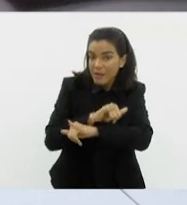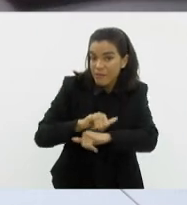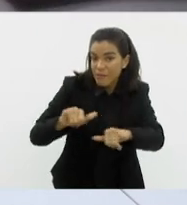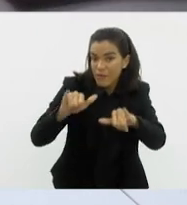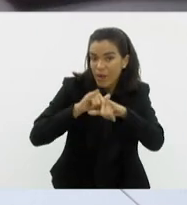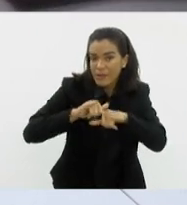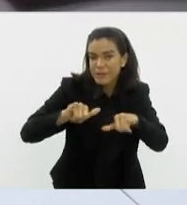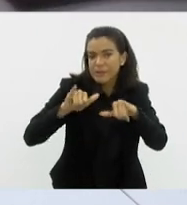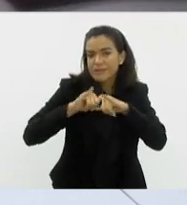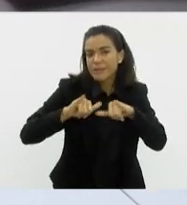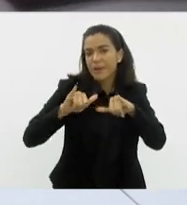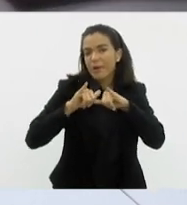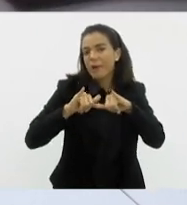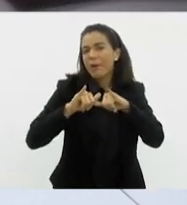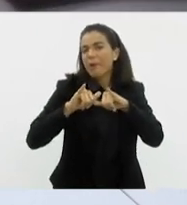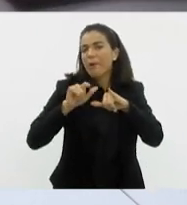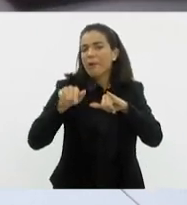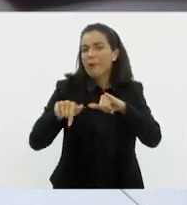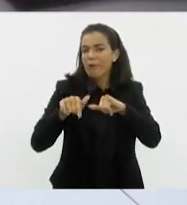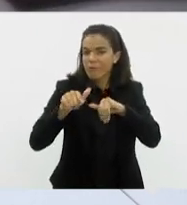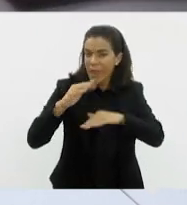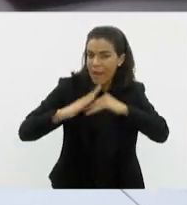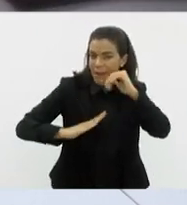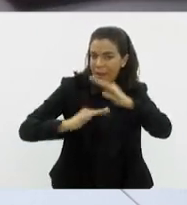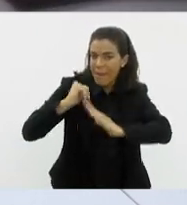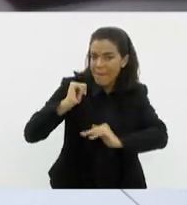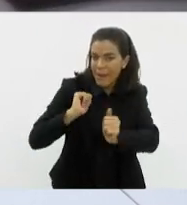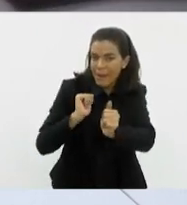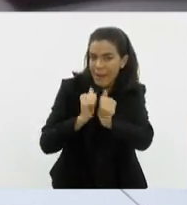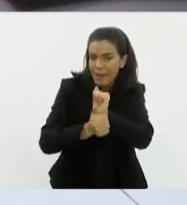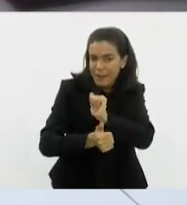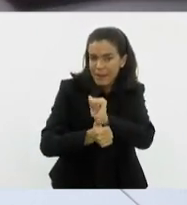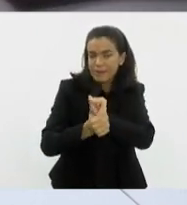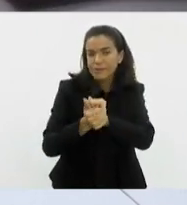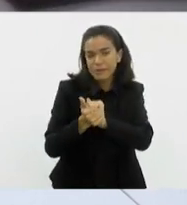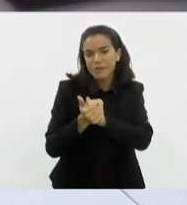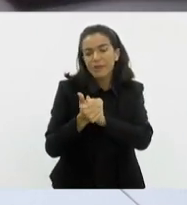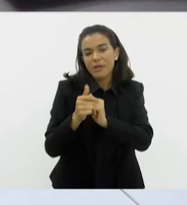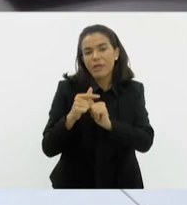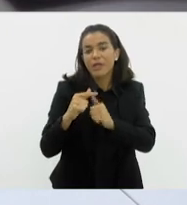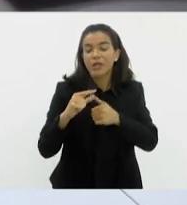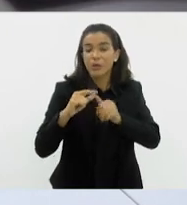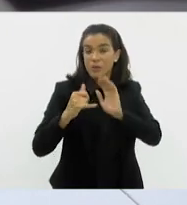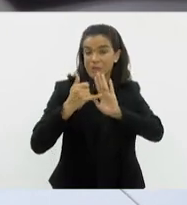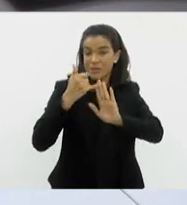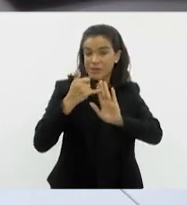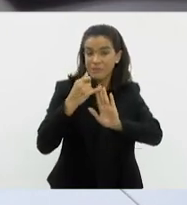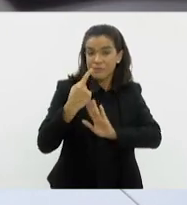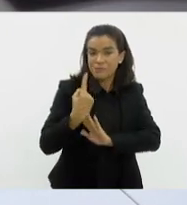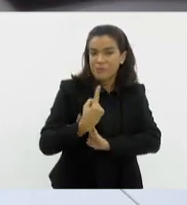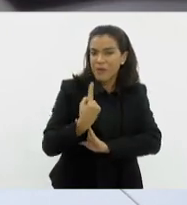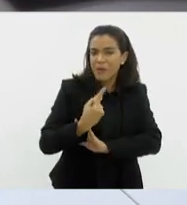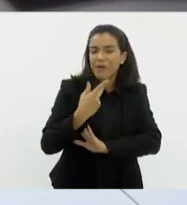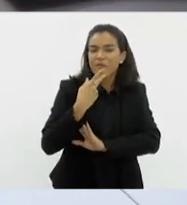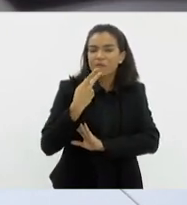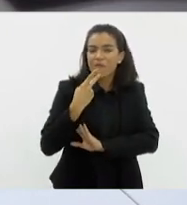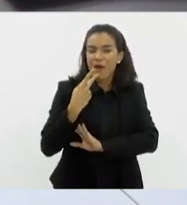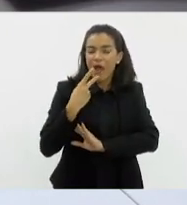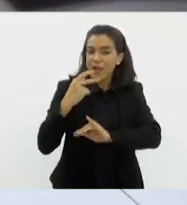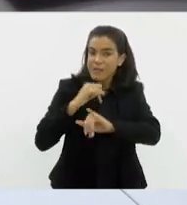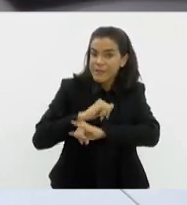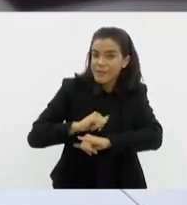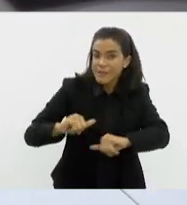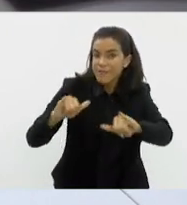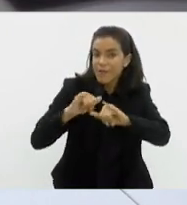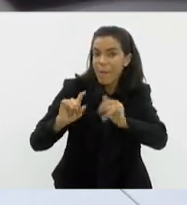divulgação, o fomento da prática esportiva, né, que logo no inciso 1º ele diz que foi divulgar o